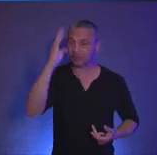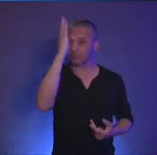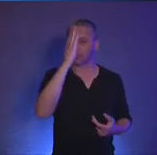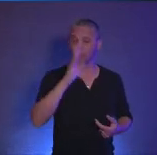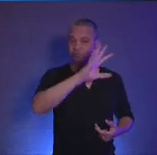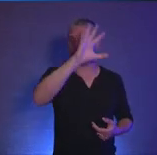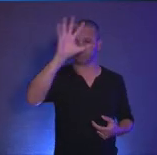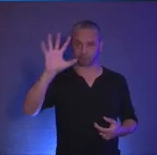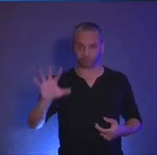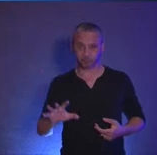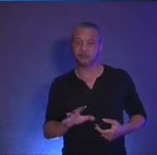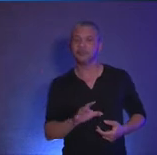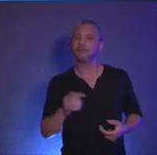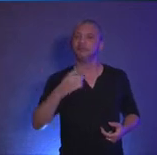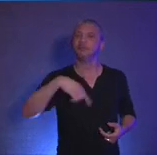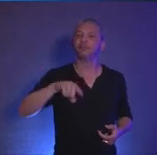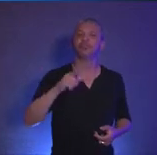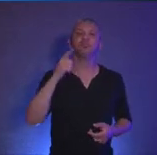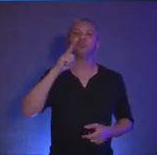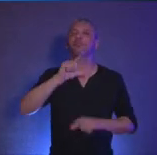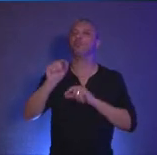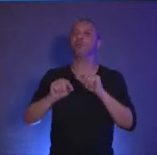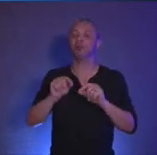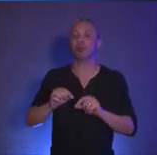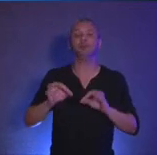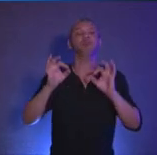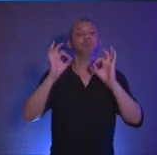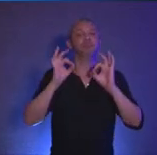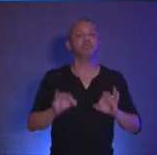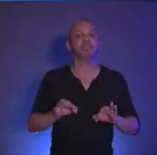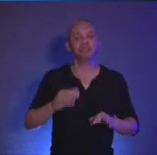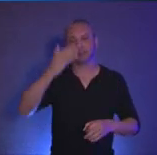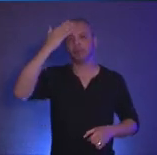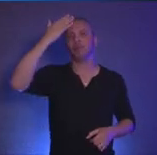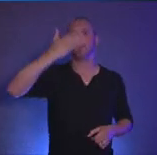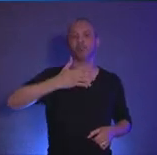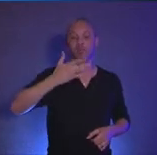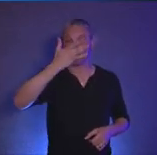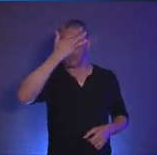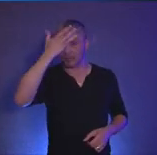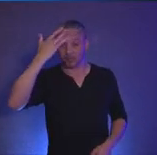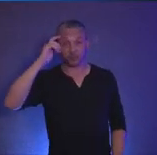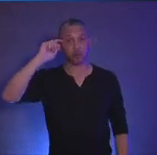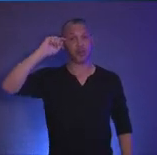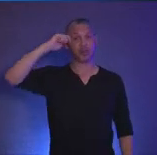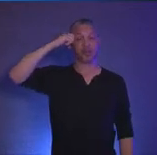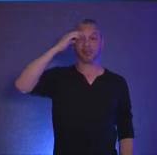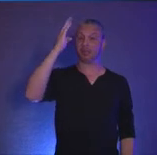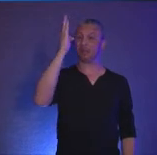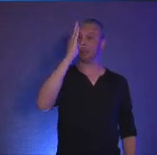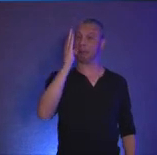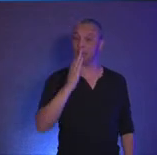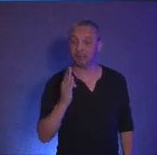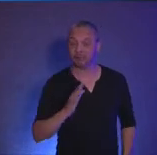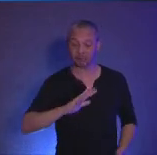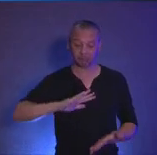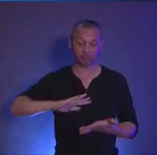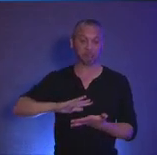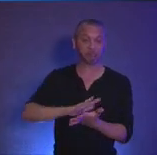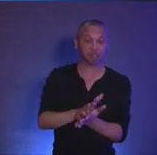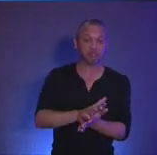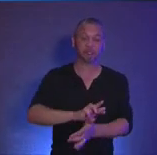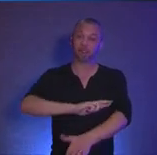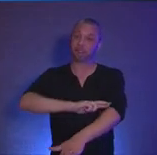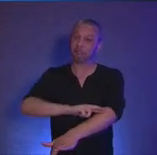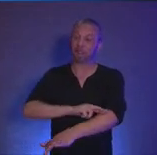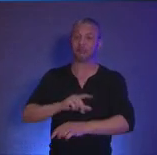inteiro, a gente deu conta de confirmar a experiência das pessoas negras no Brasil em relação ao racismo nas abordagens